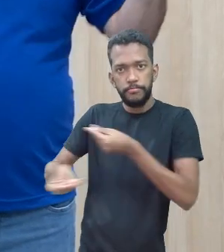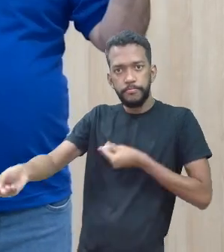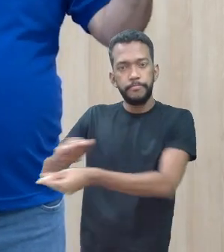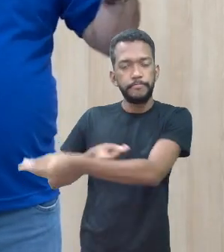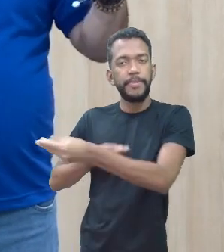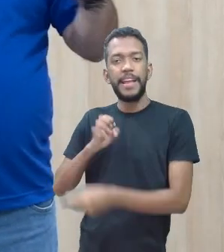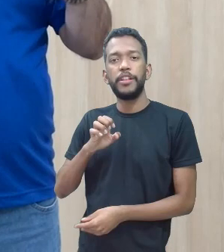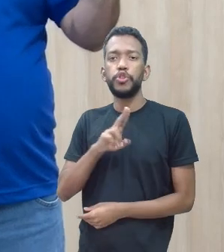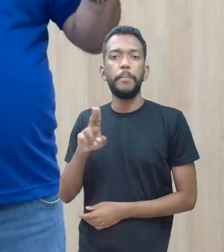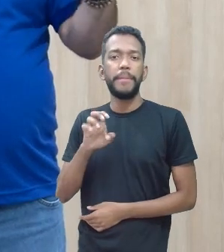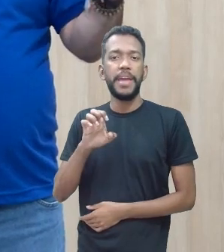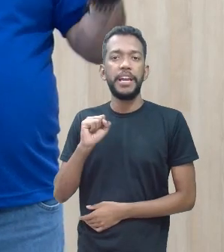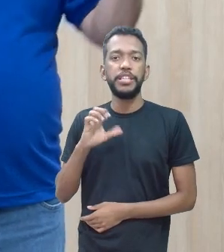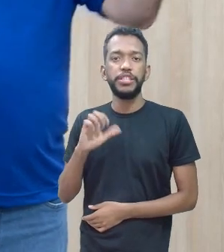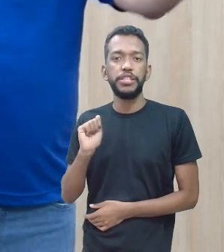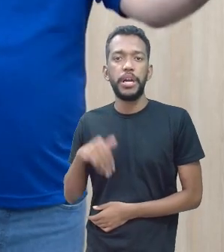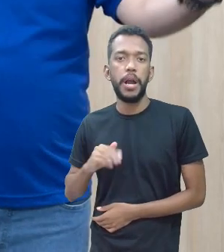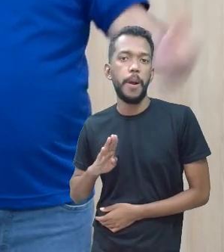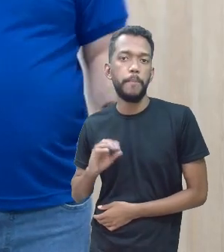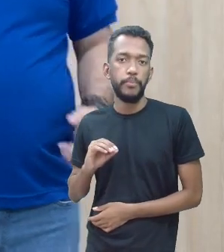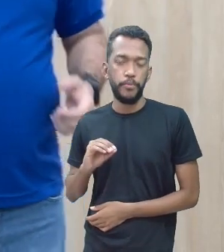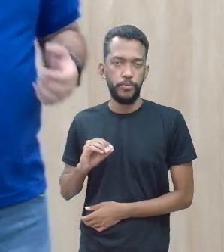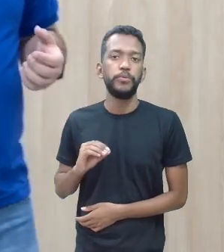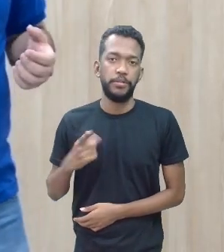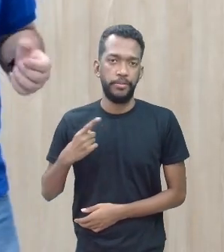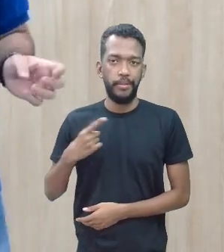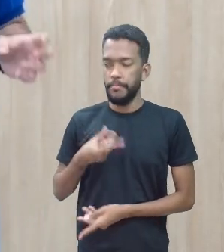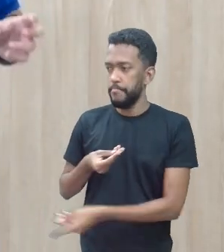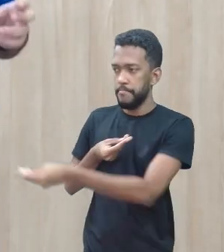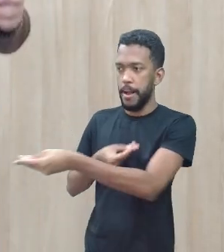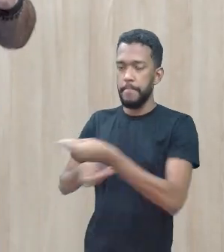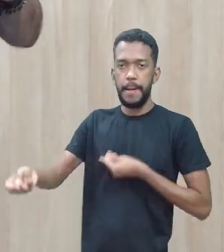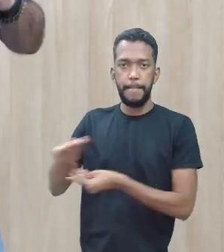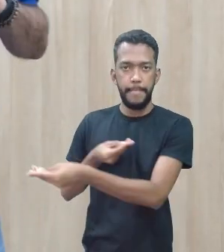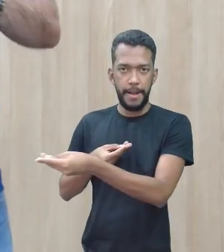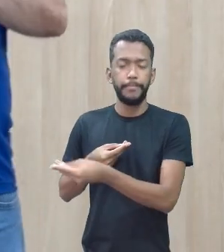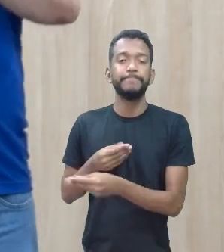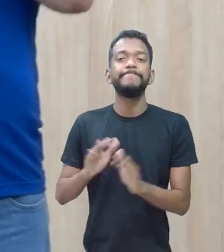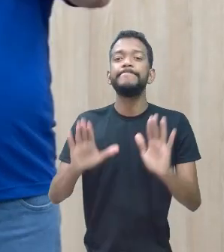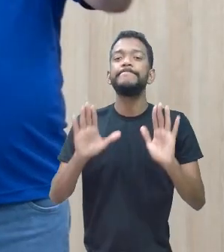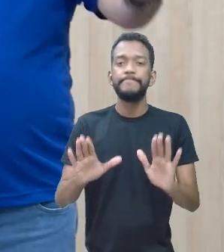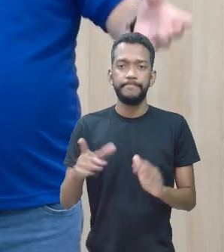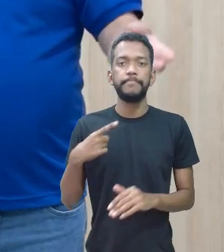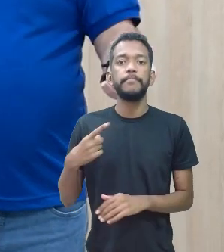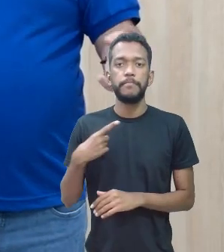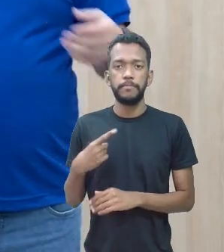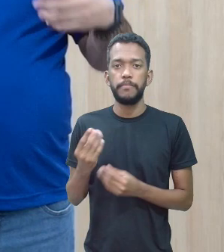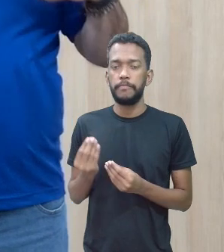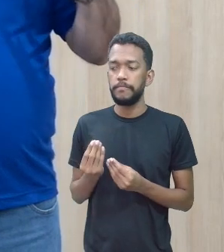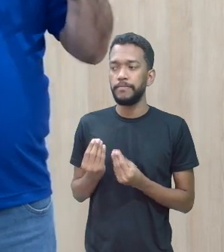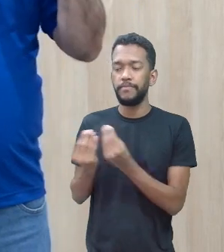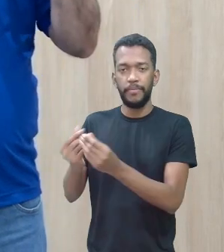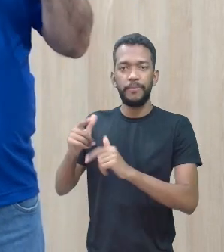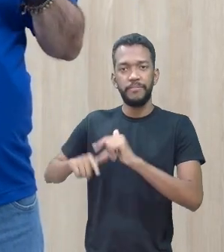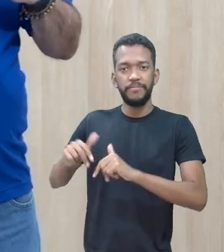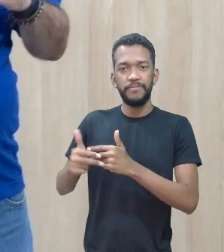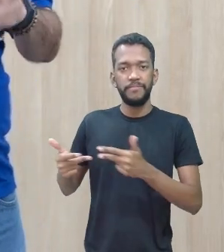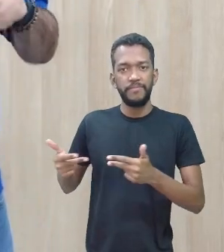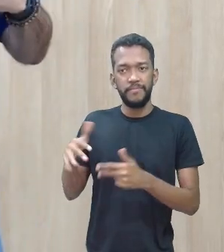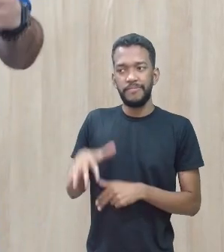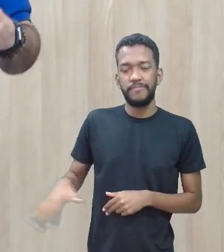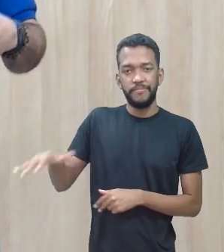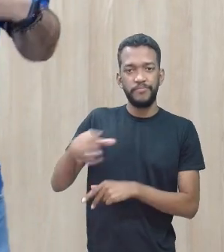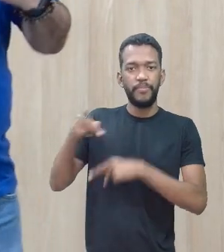né, tipo um comércio à base de troca de produto por outro produto. Então eles davam alguns produtos para